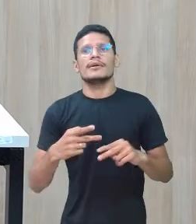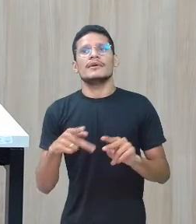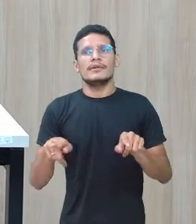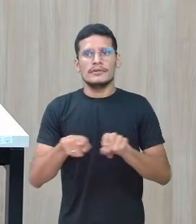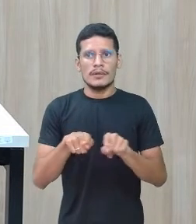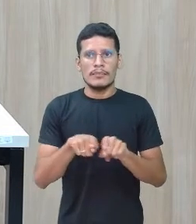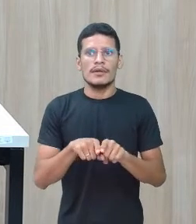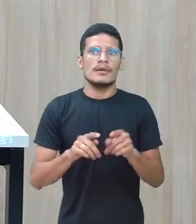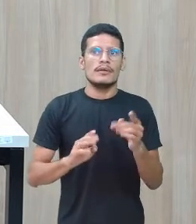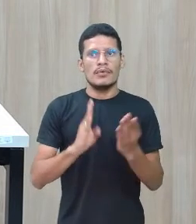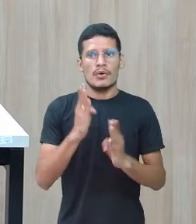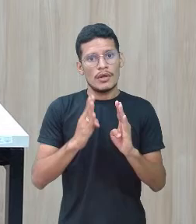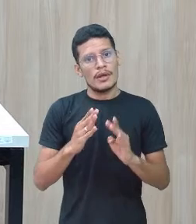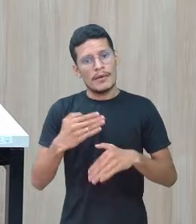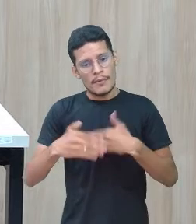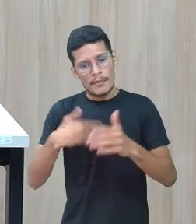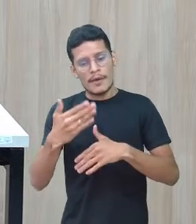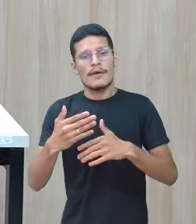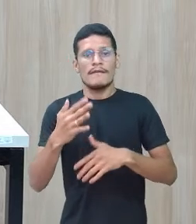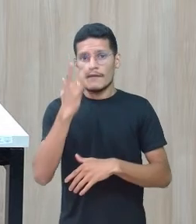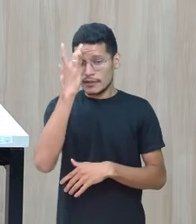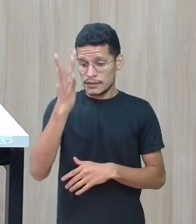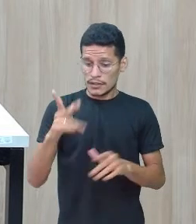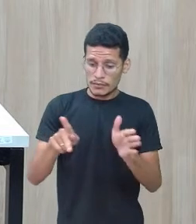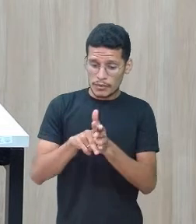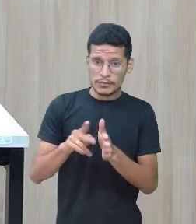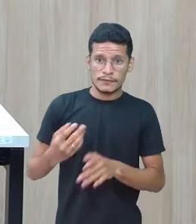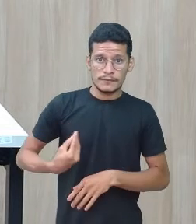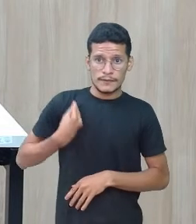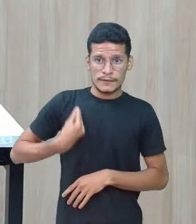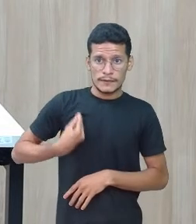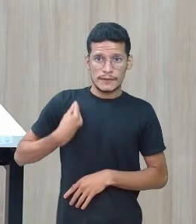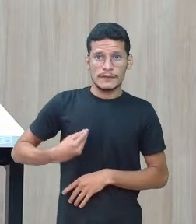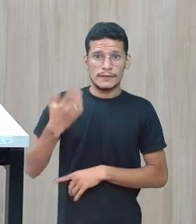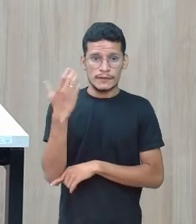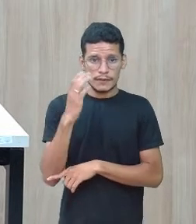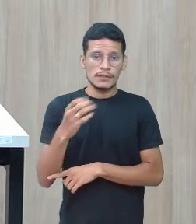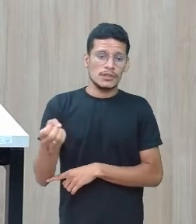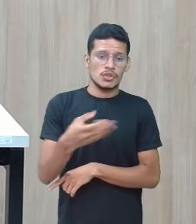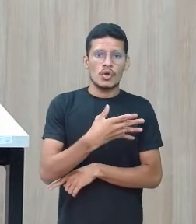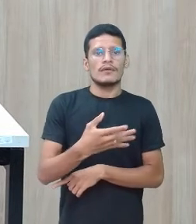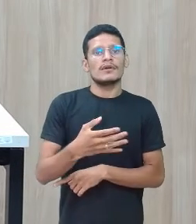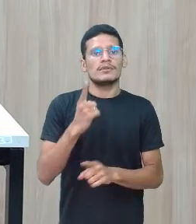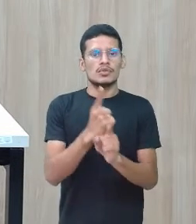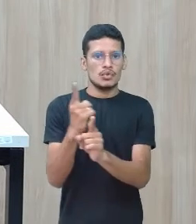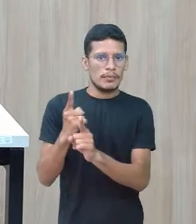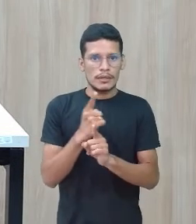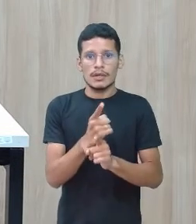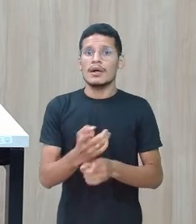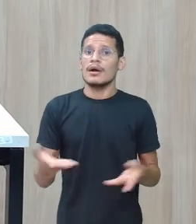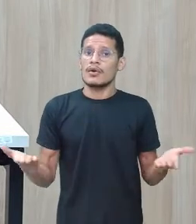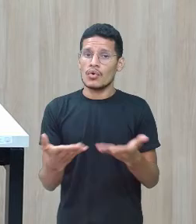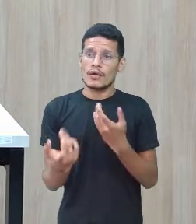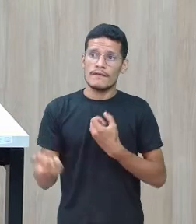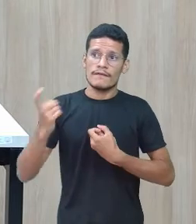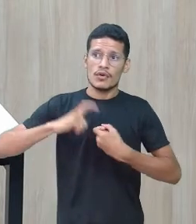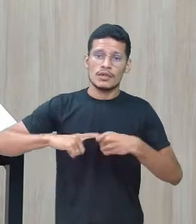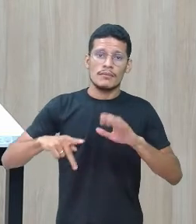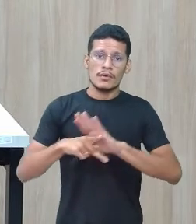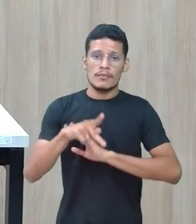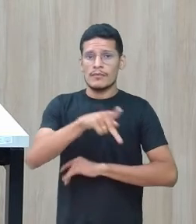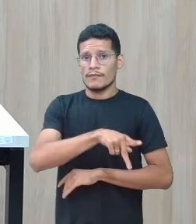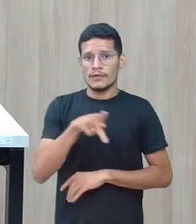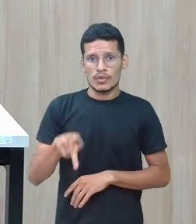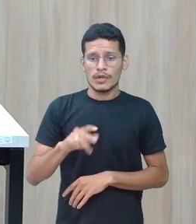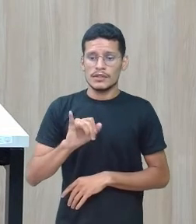crescendo, facilitando a vida dos cientistas em novas descobertas. E aqui, eu volto aqui para a professora